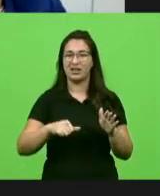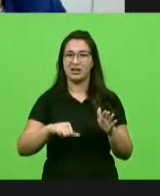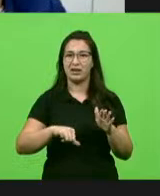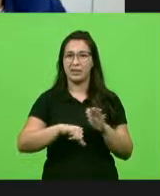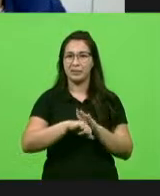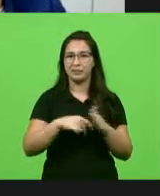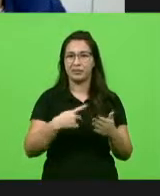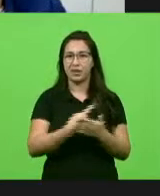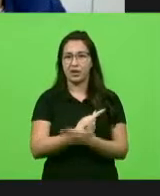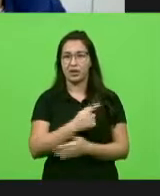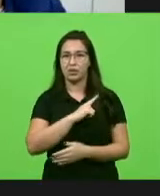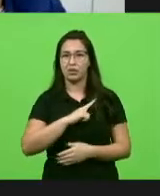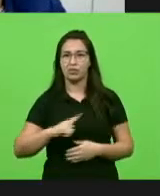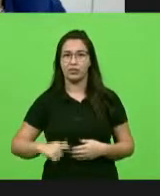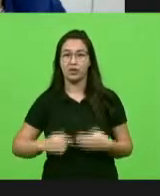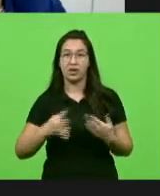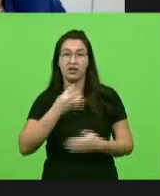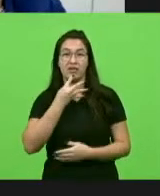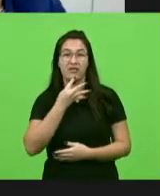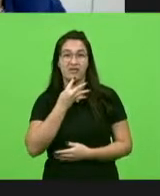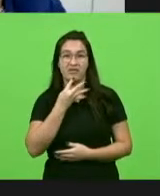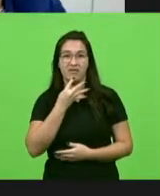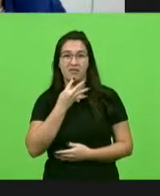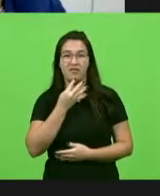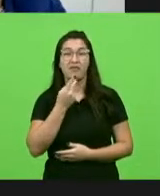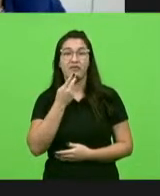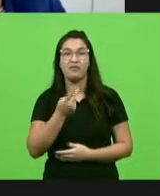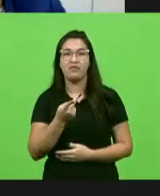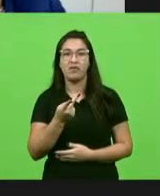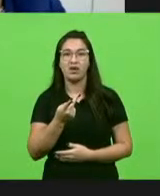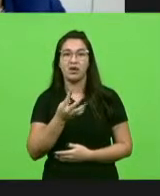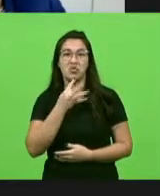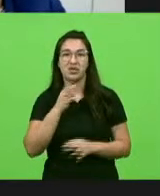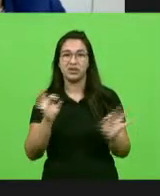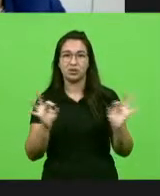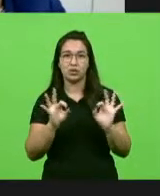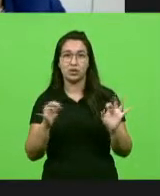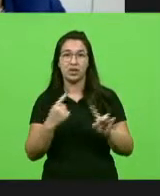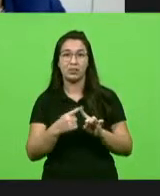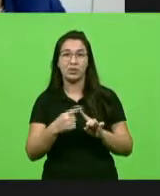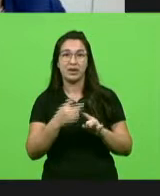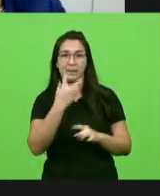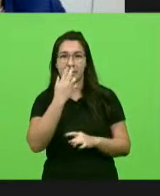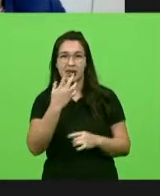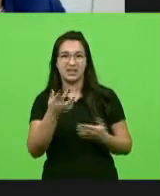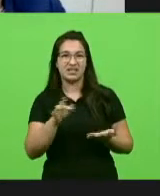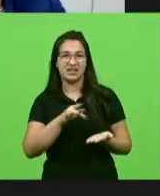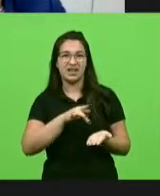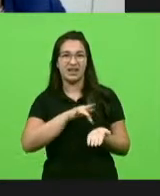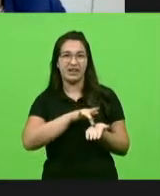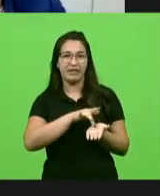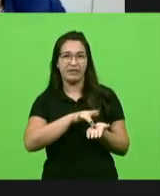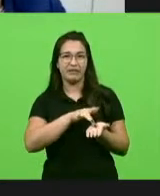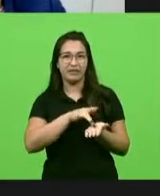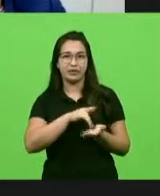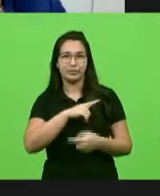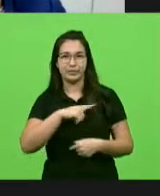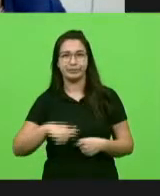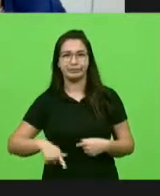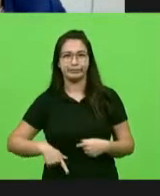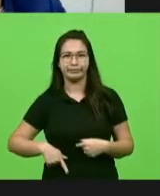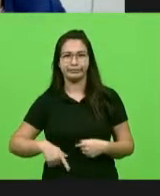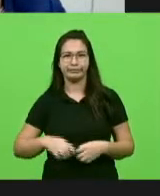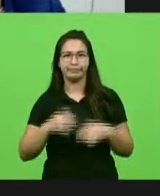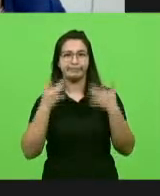que não tinha conhecimento, como se seu cargo fosse meramente decorativo. Aliás, desde